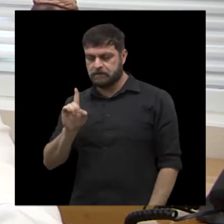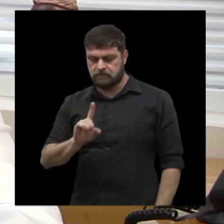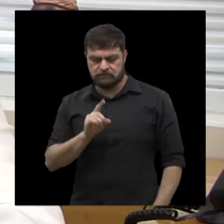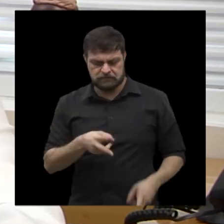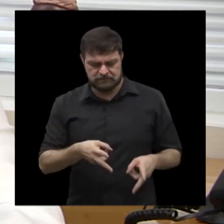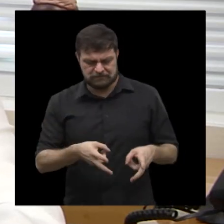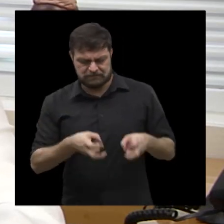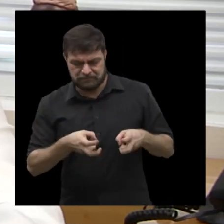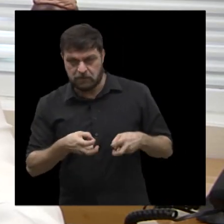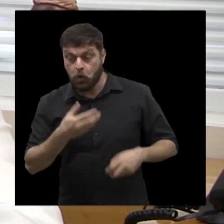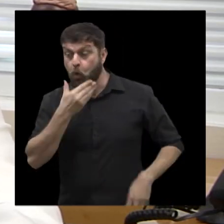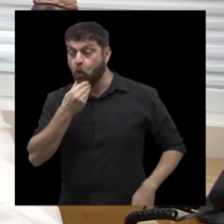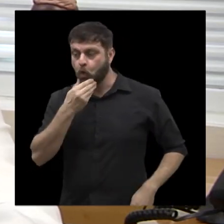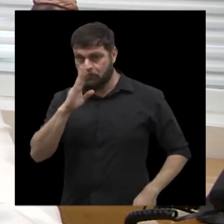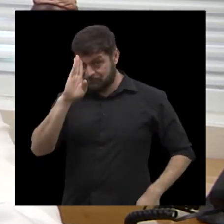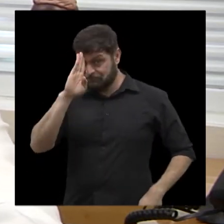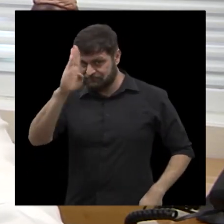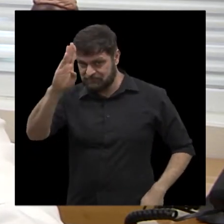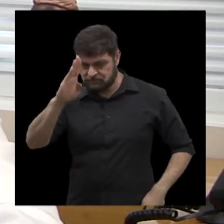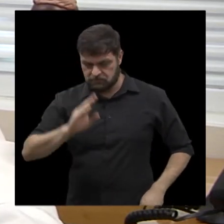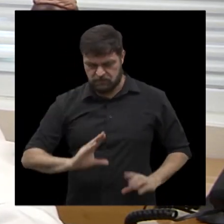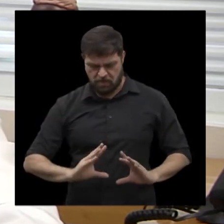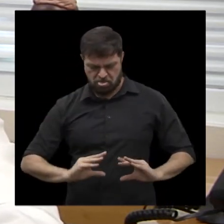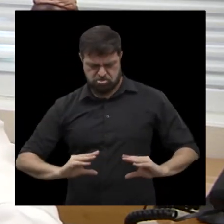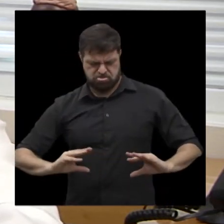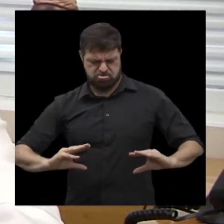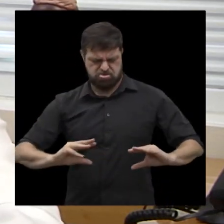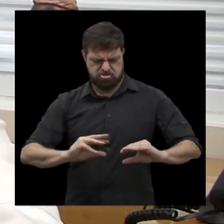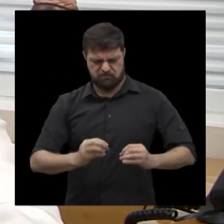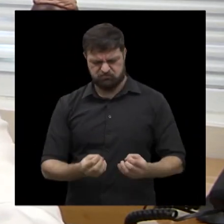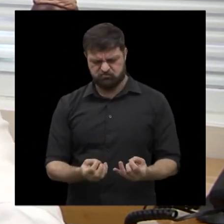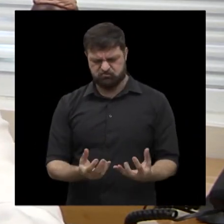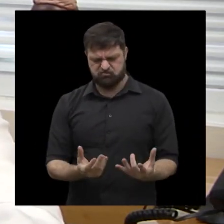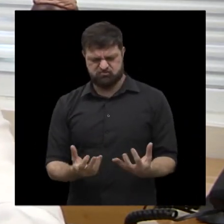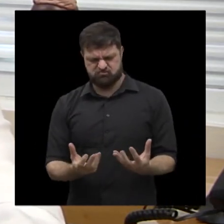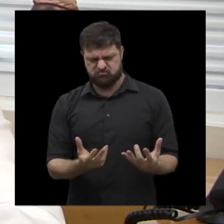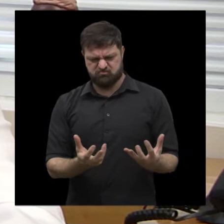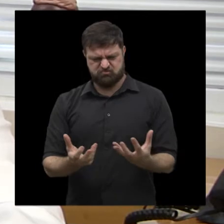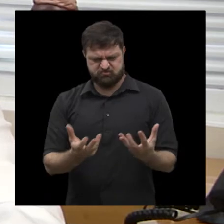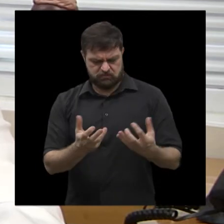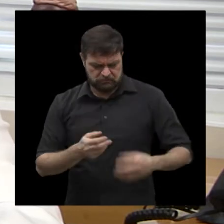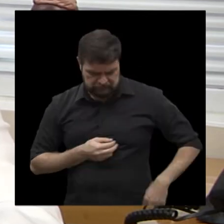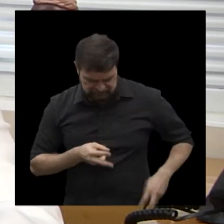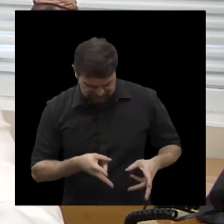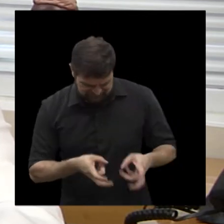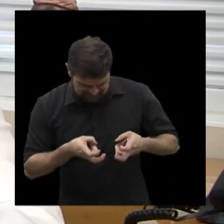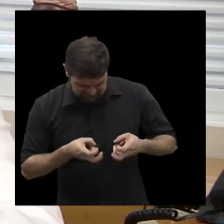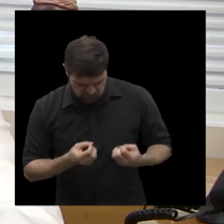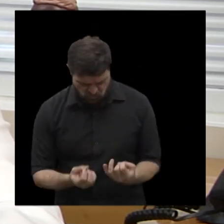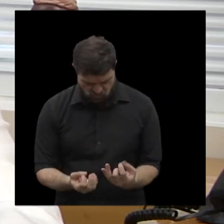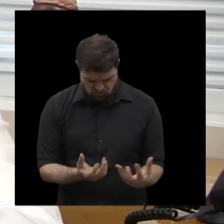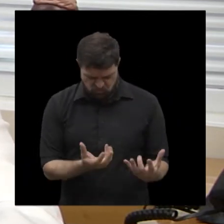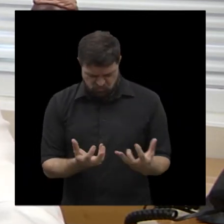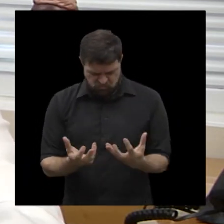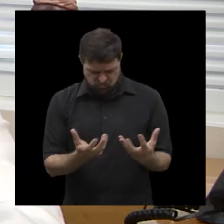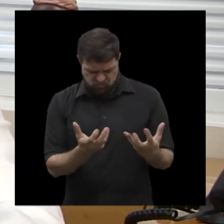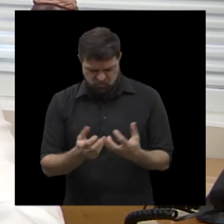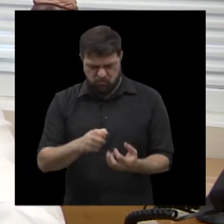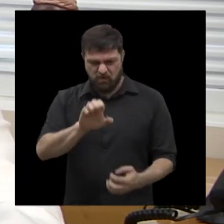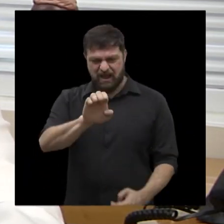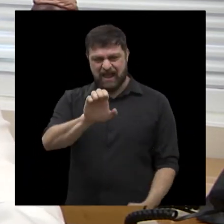que, principalmente para o homem, às vezes ele forma um pouquinho mais de espuma no xixi. Mas se ele começa a formar espuma em